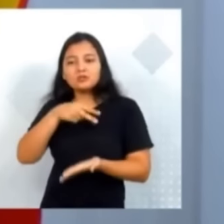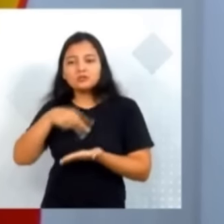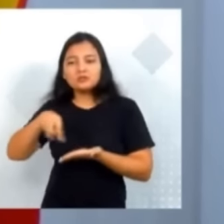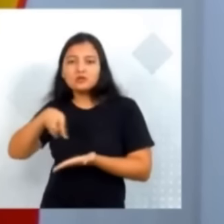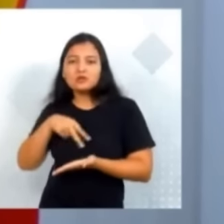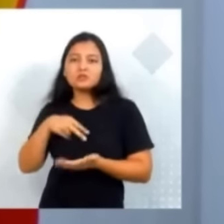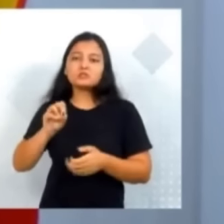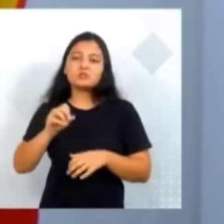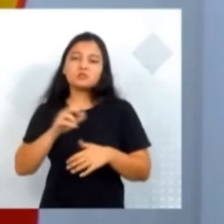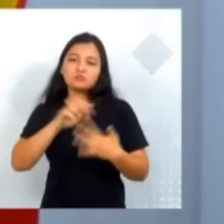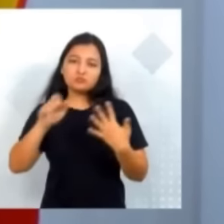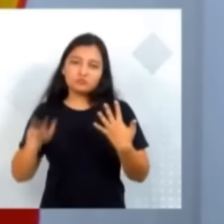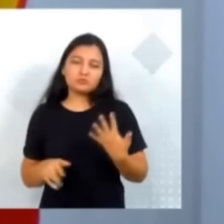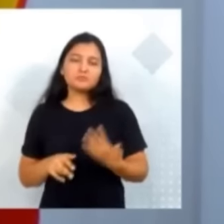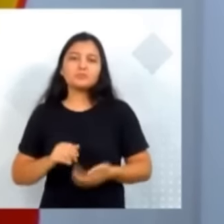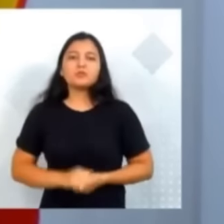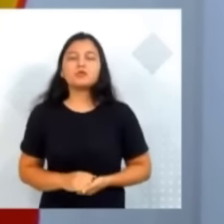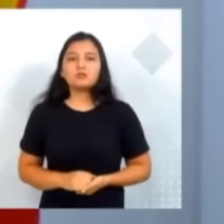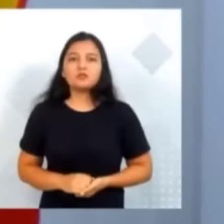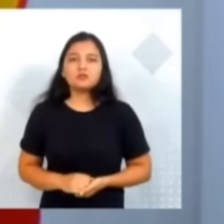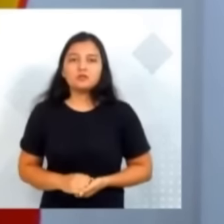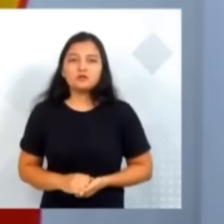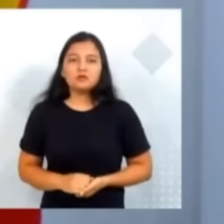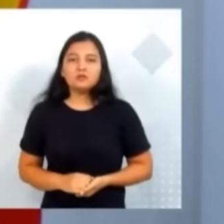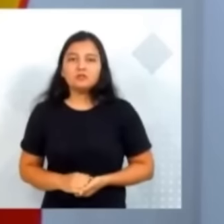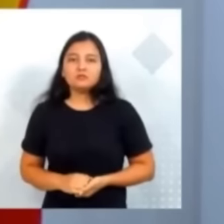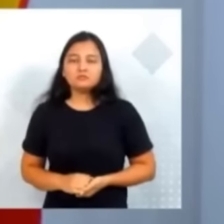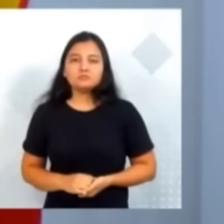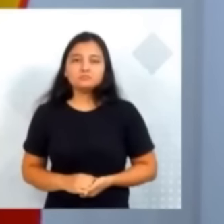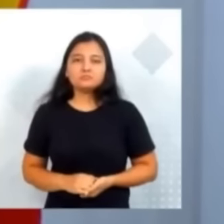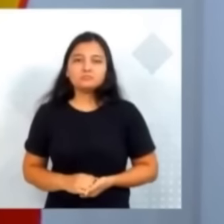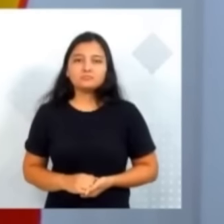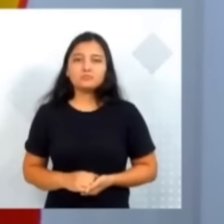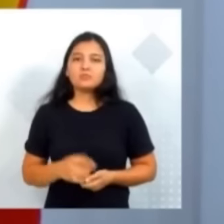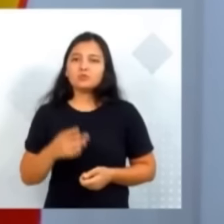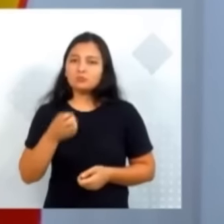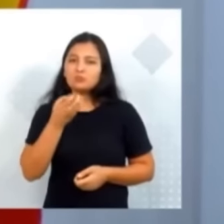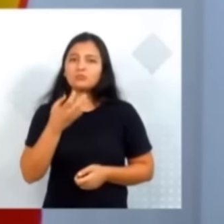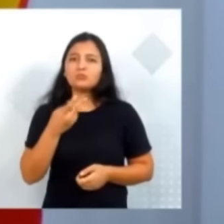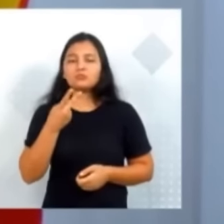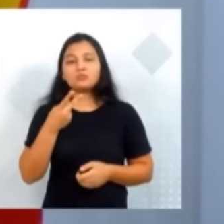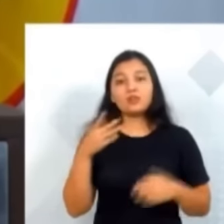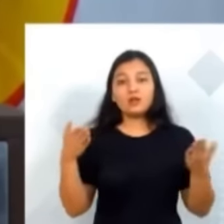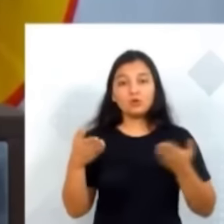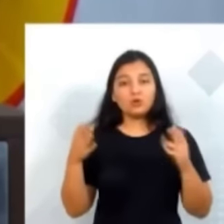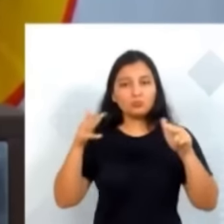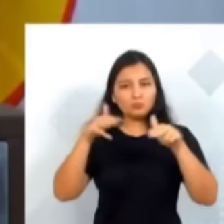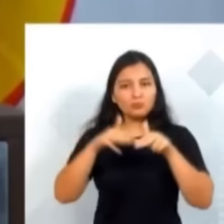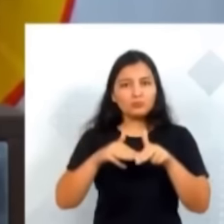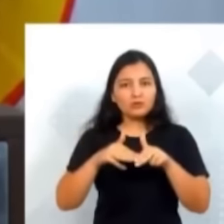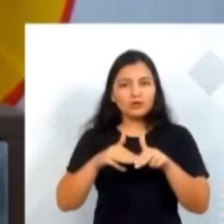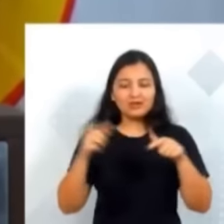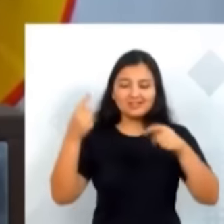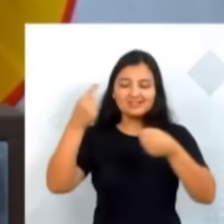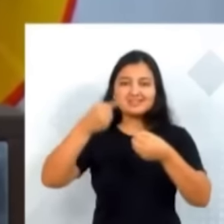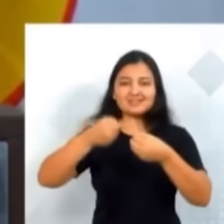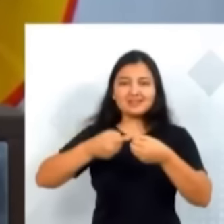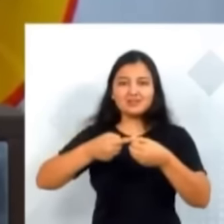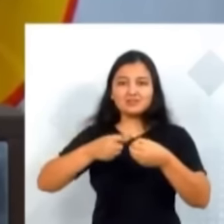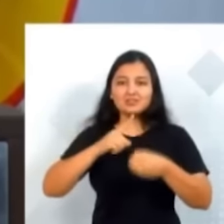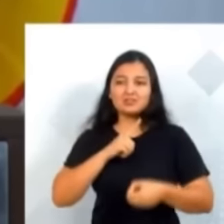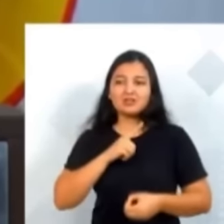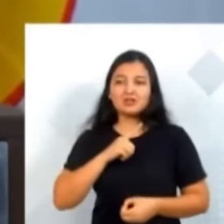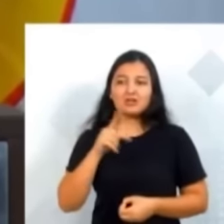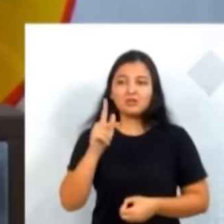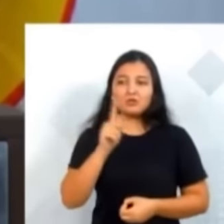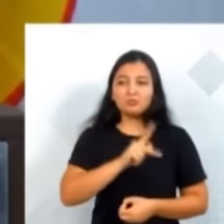coisa. E cabe muito, muito propiciamente falar desse assunto em Blumenau, a cidade que tem uma